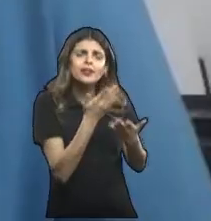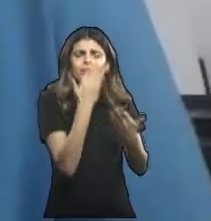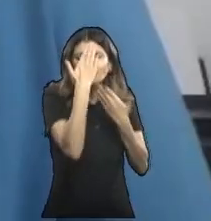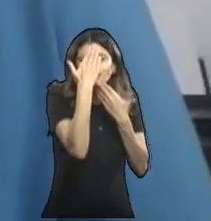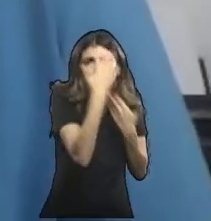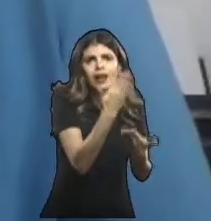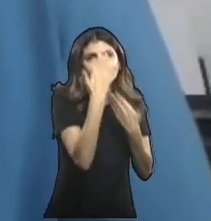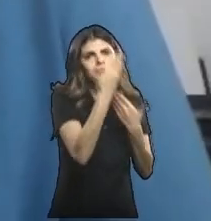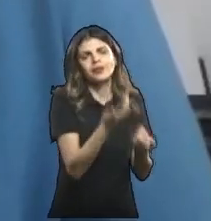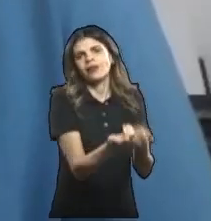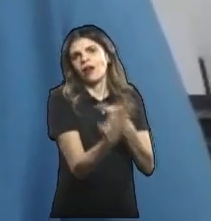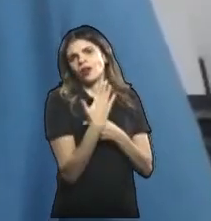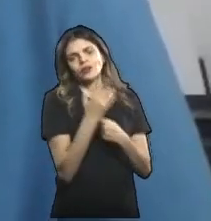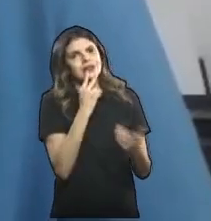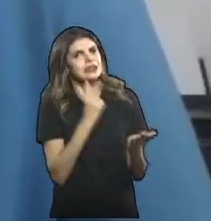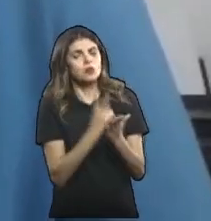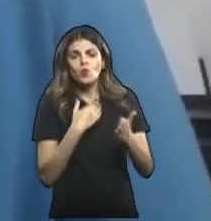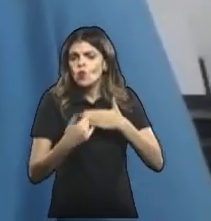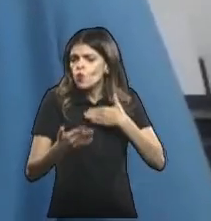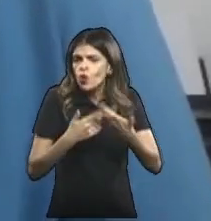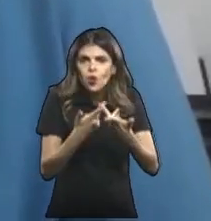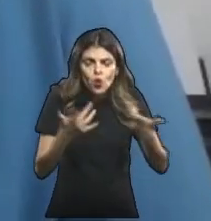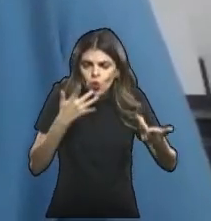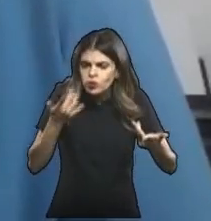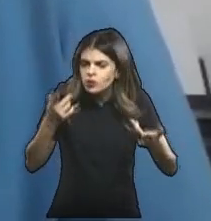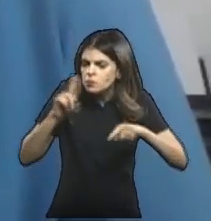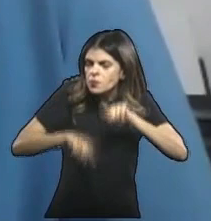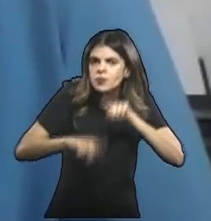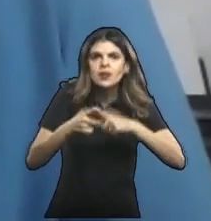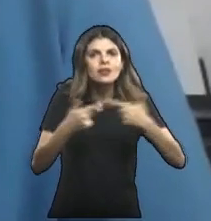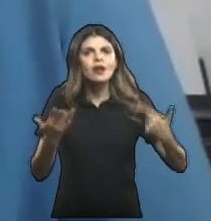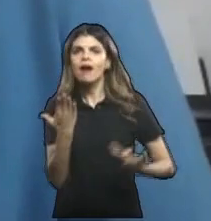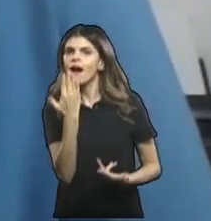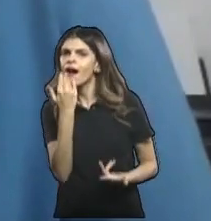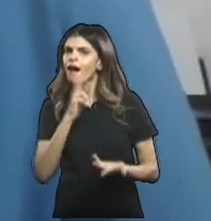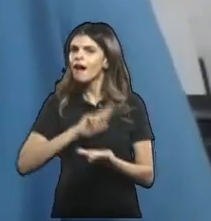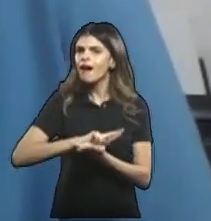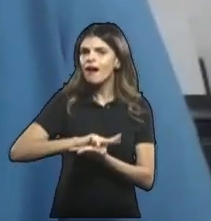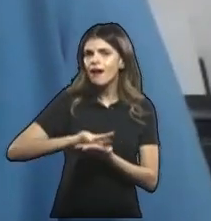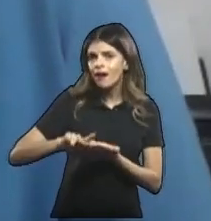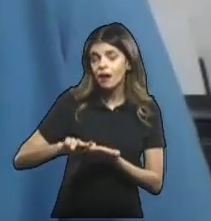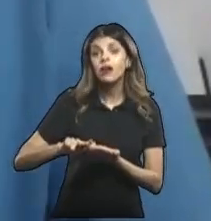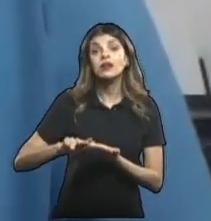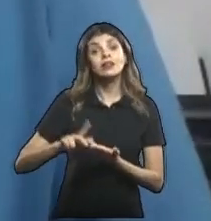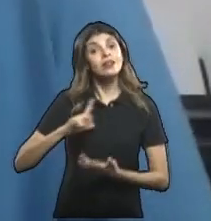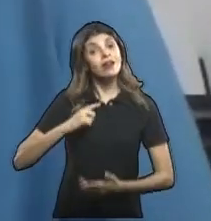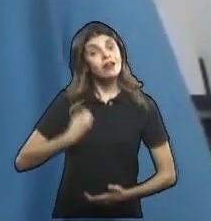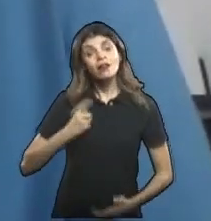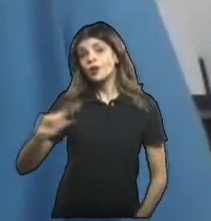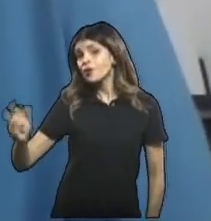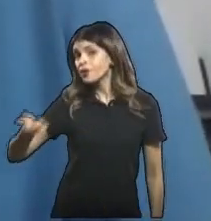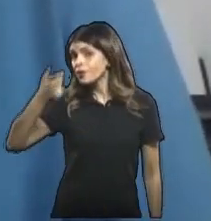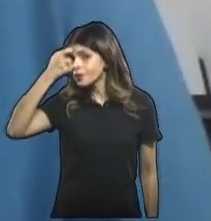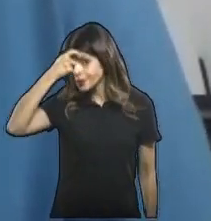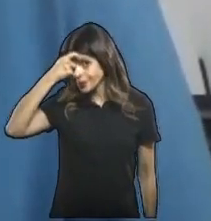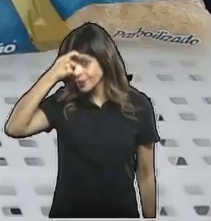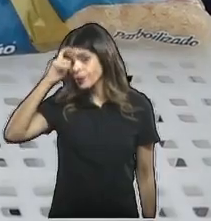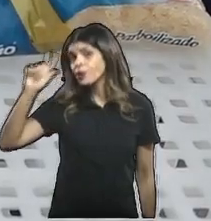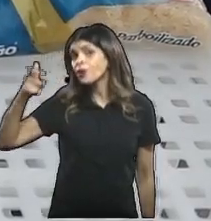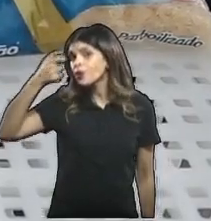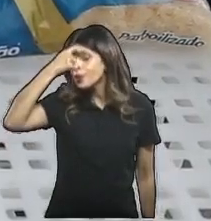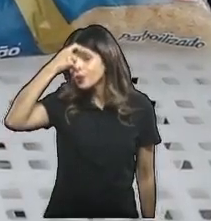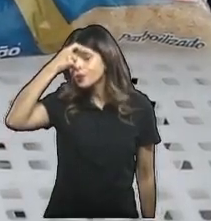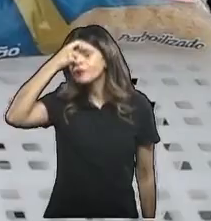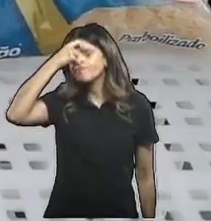muito bem-vinda. É fundamental que nós tenhamos essa consciência, né,